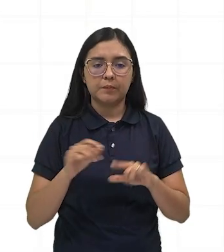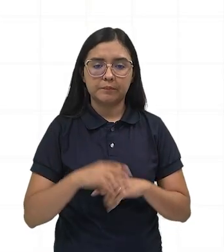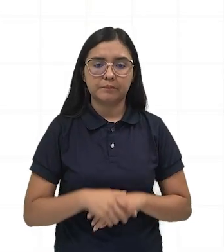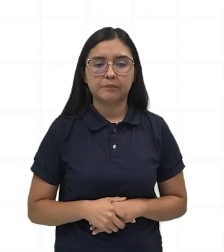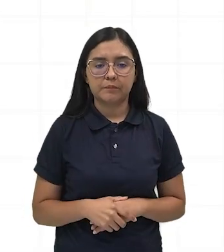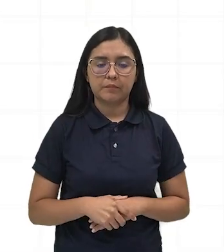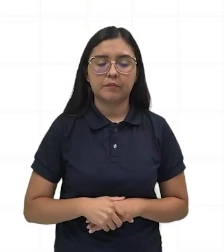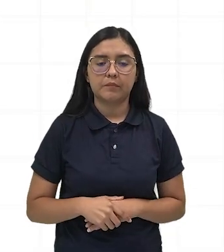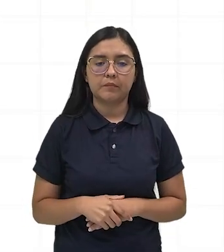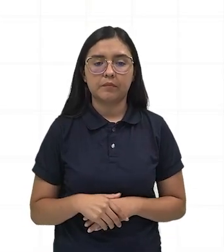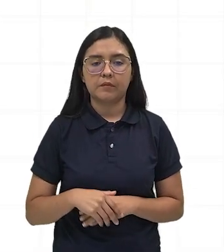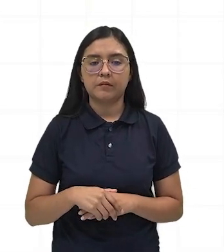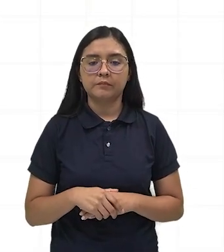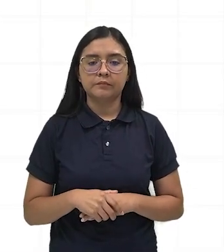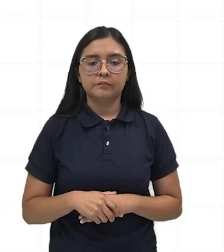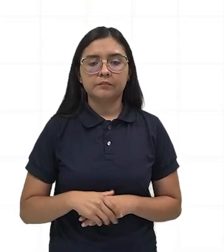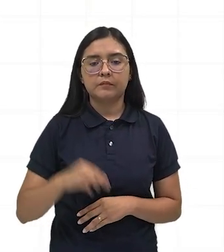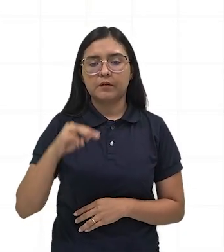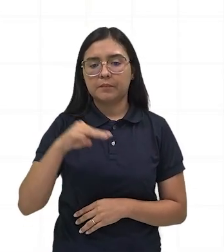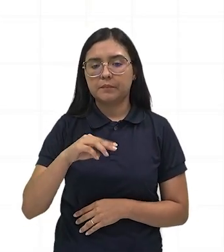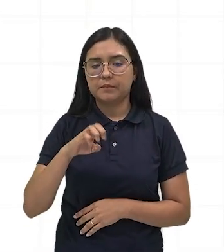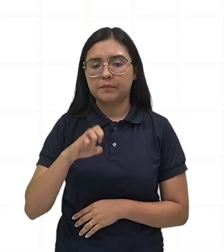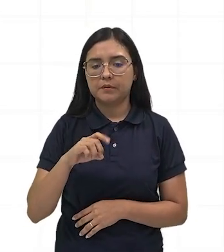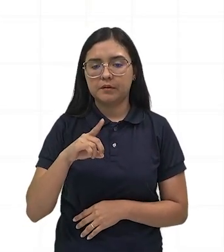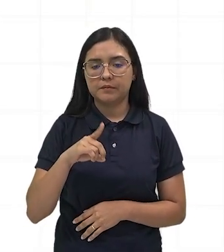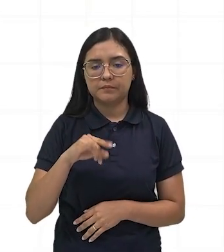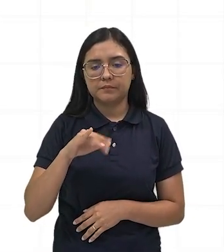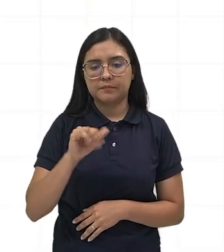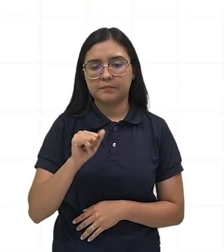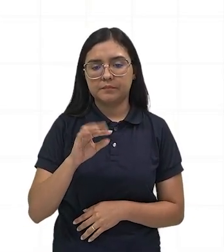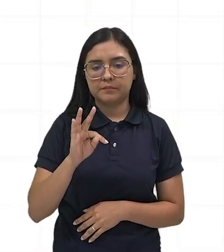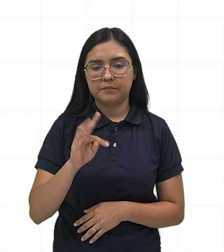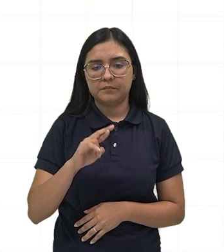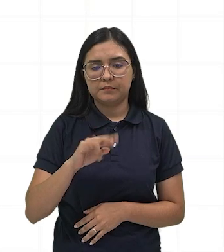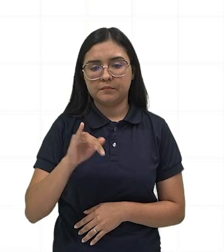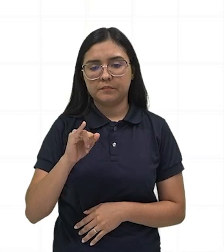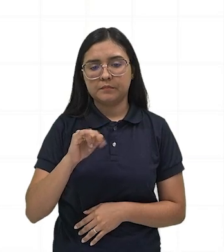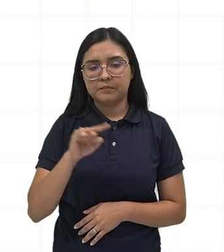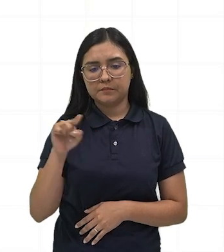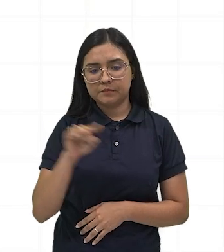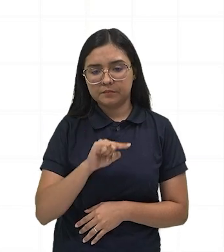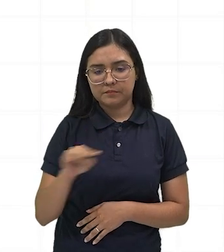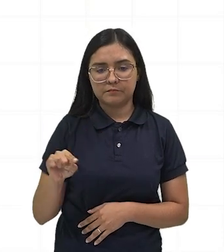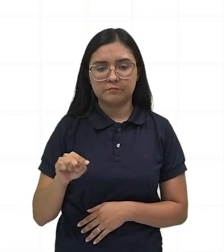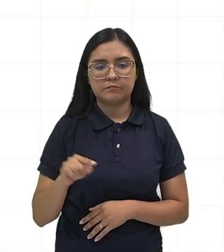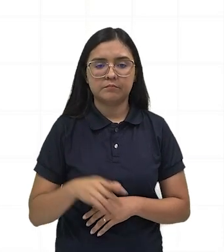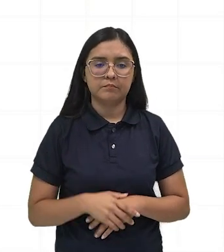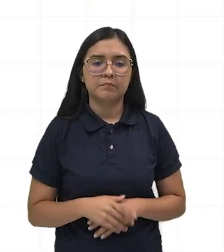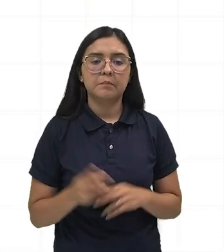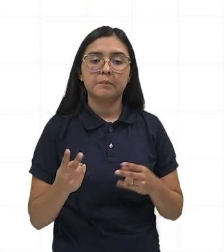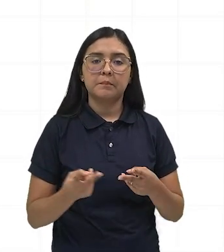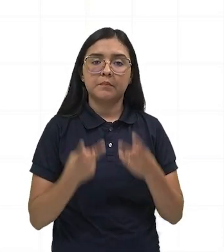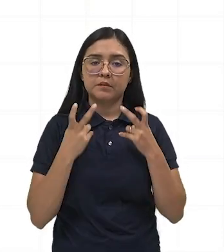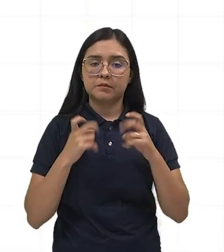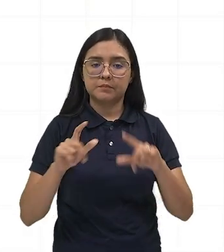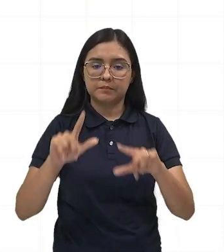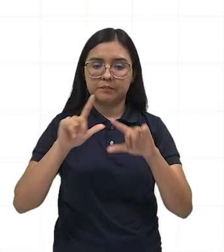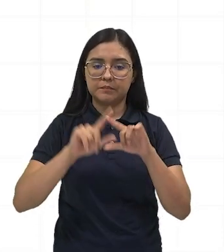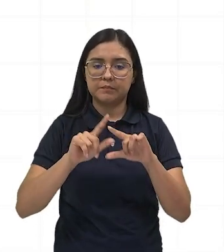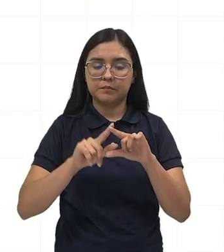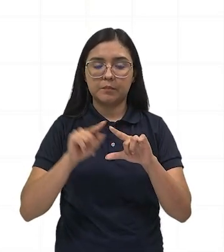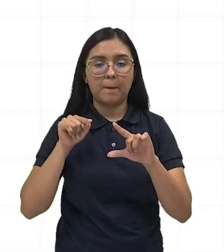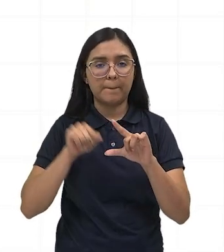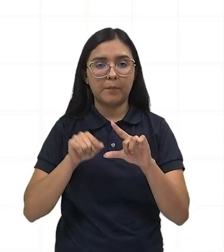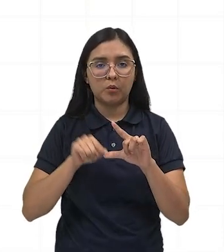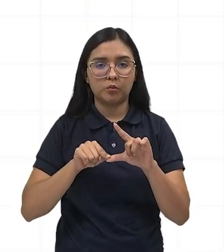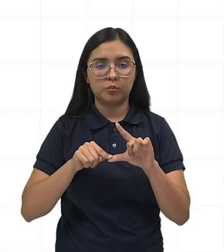mediatriz. Olha aqui a minha mediatriz. A minha mediatriz ela sai exatamente do meu ponto